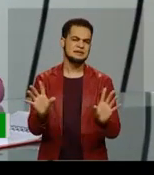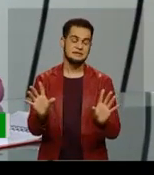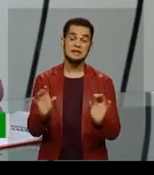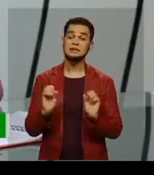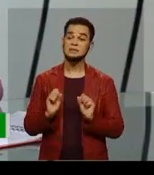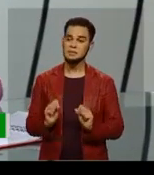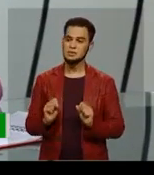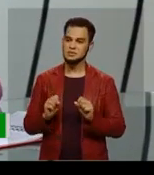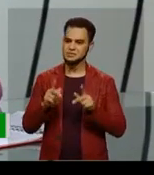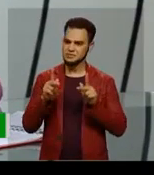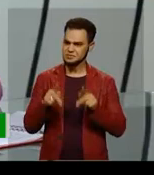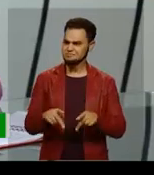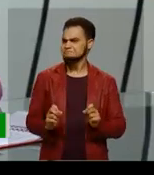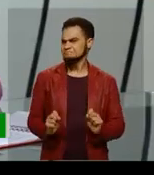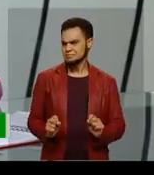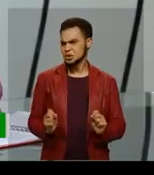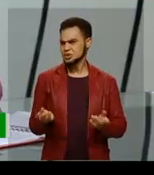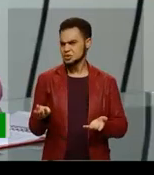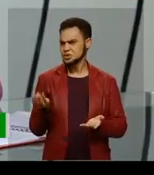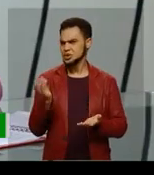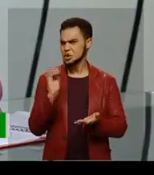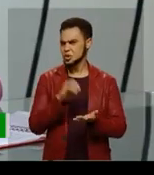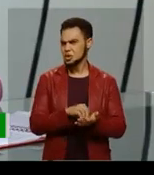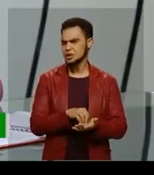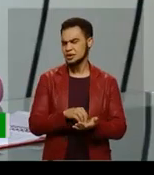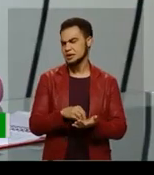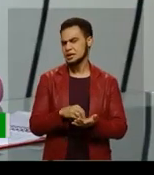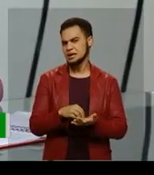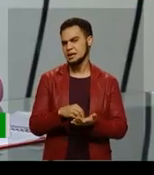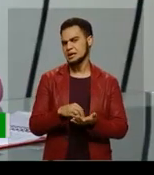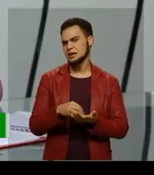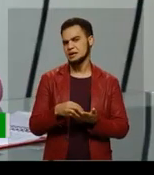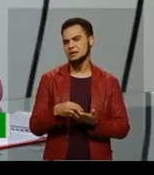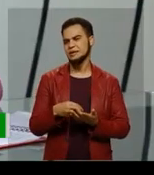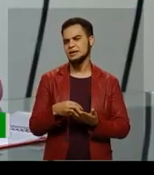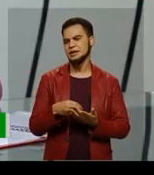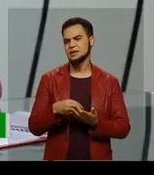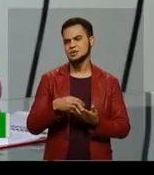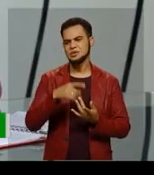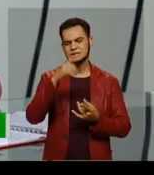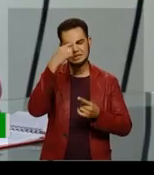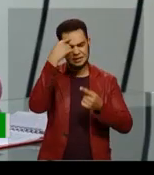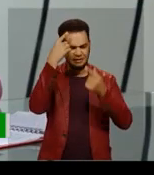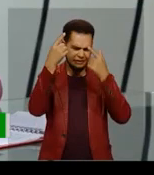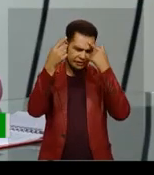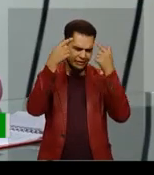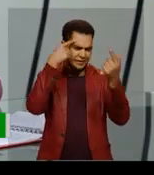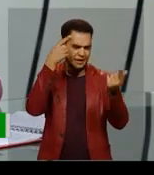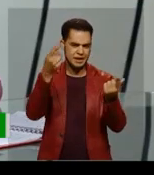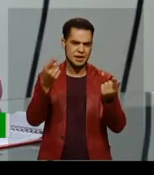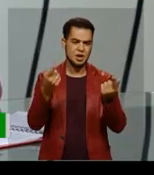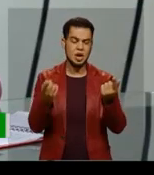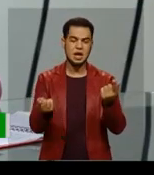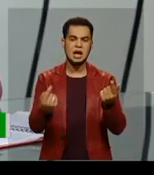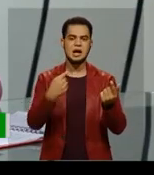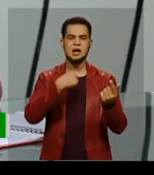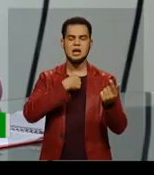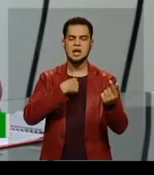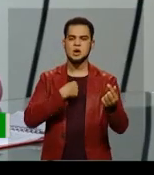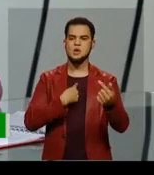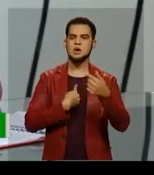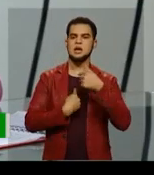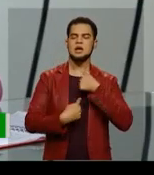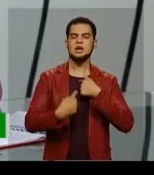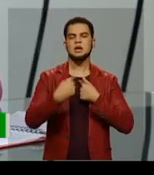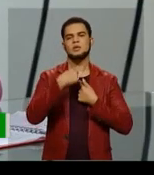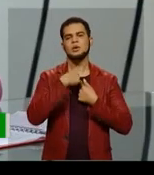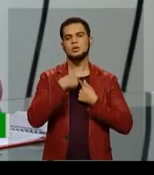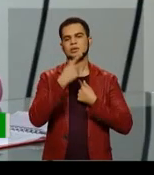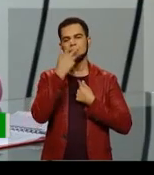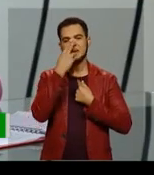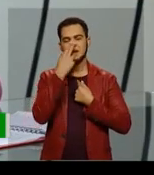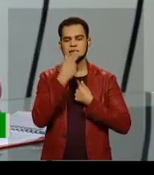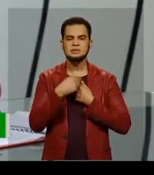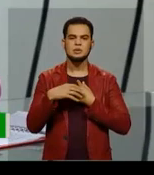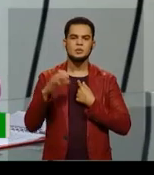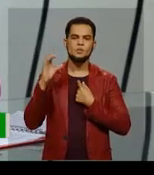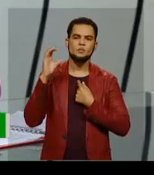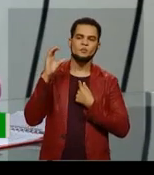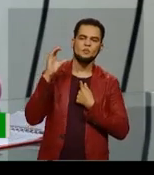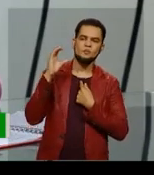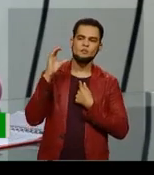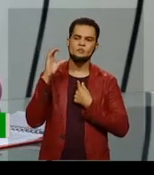ele coloca muito o seu ponto de vista, o seu eu, né? Então ele é subjetivo. Então quando